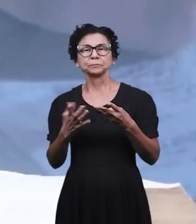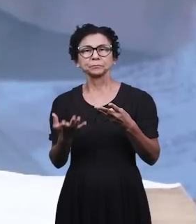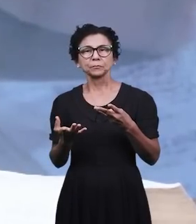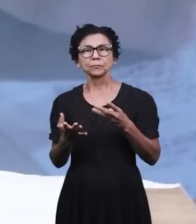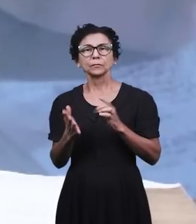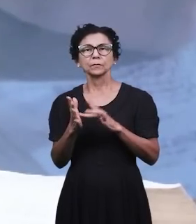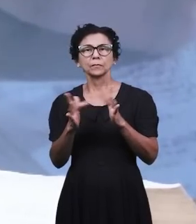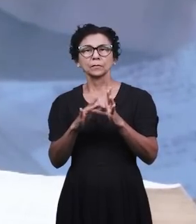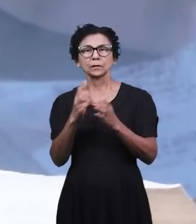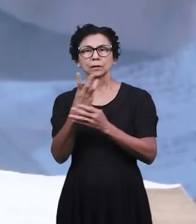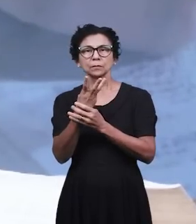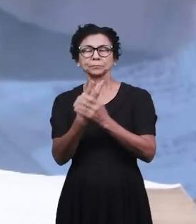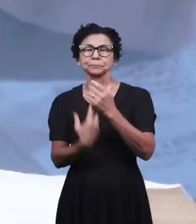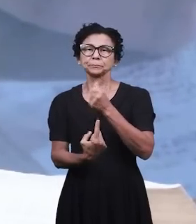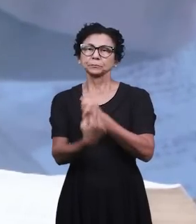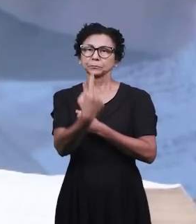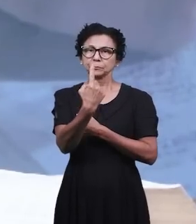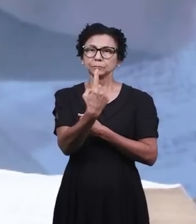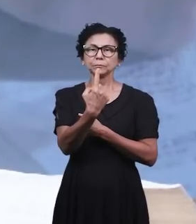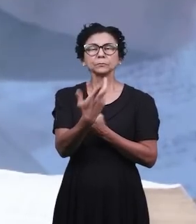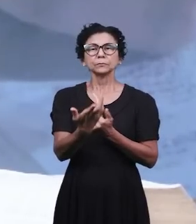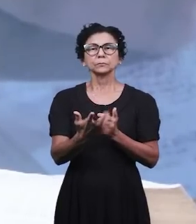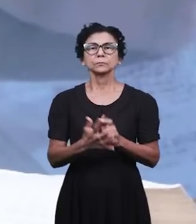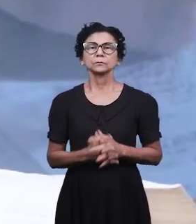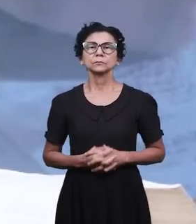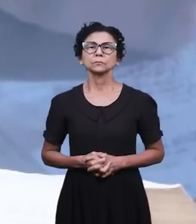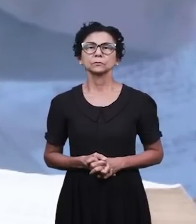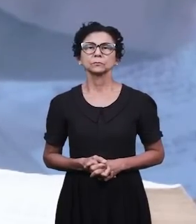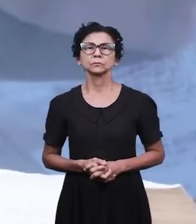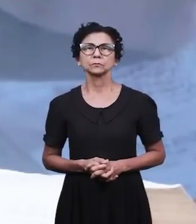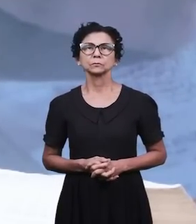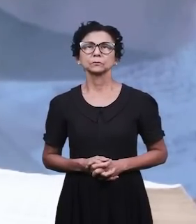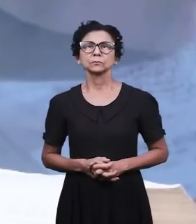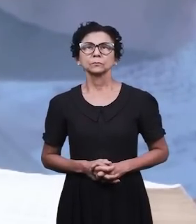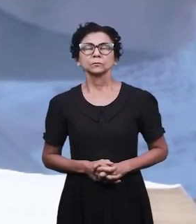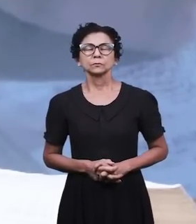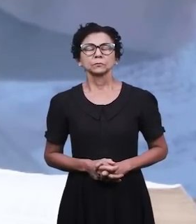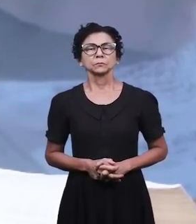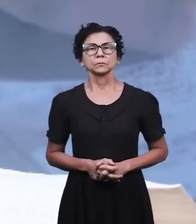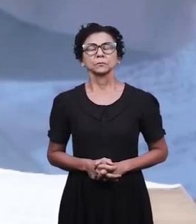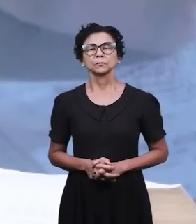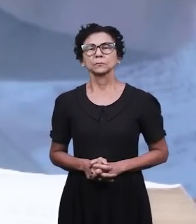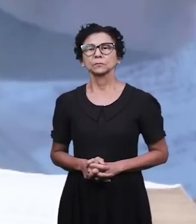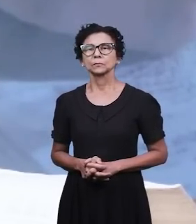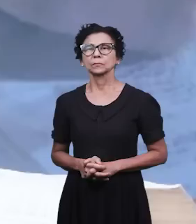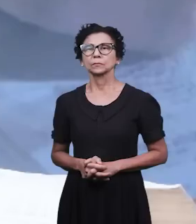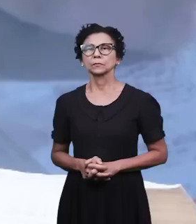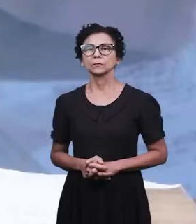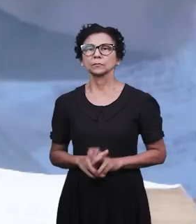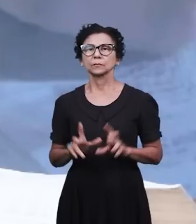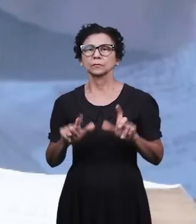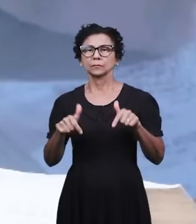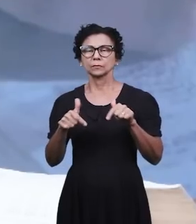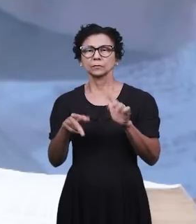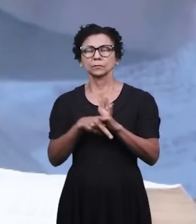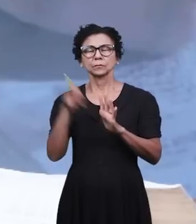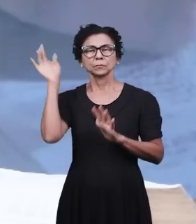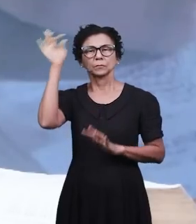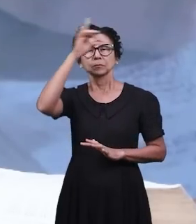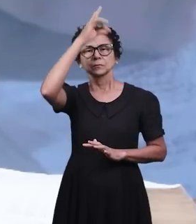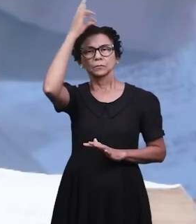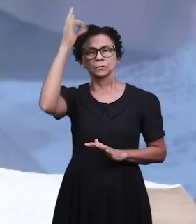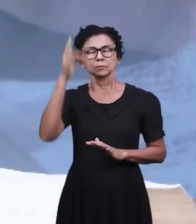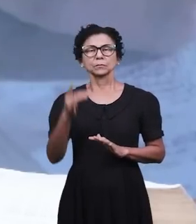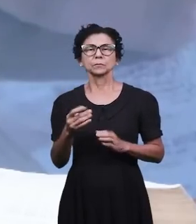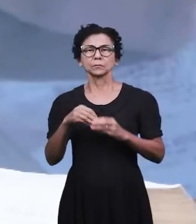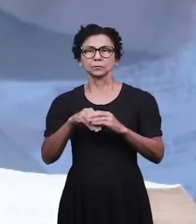Então, a Trindade sempre cremos na operação da Trindade, na palavra e na nossa vida, né? Operação de Deus, né?